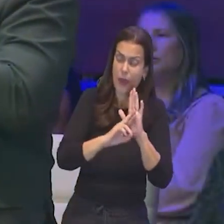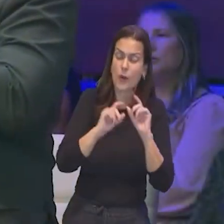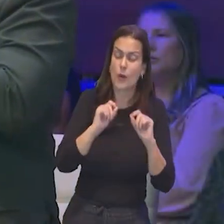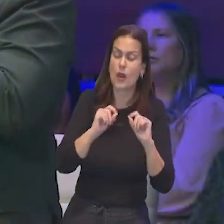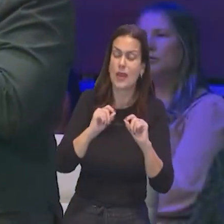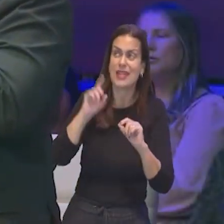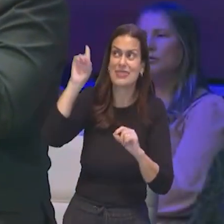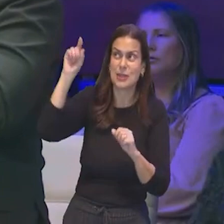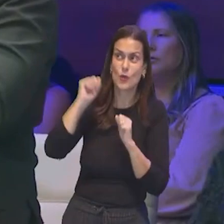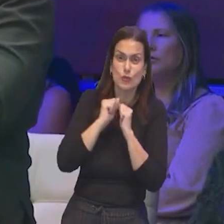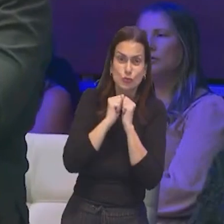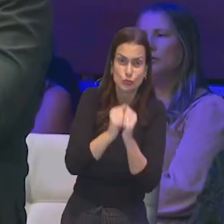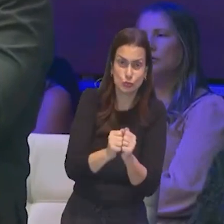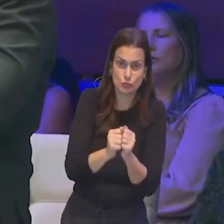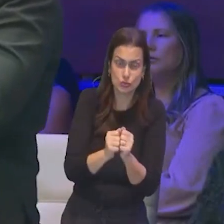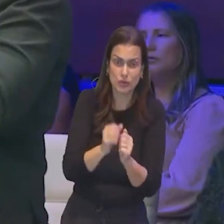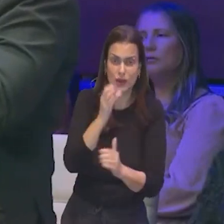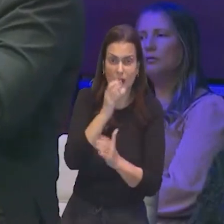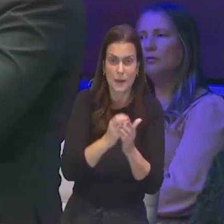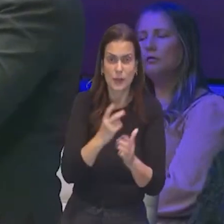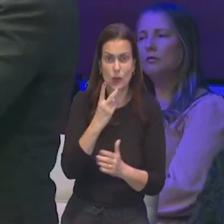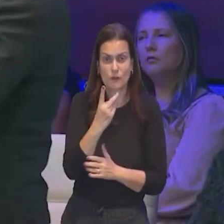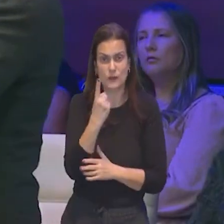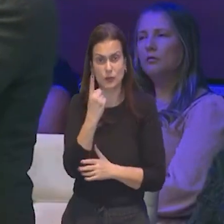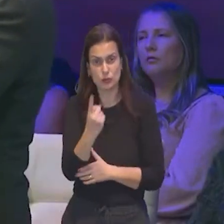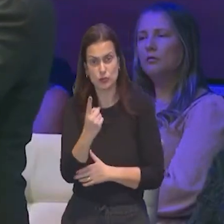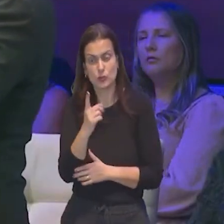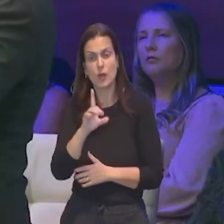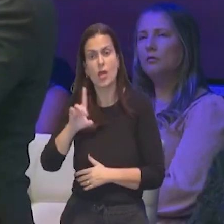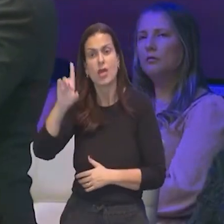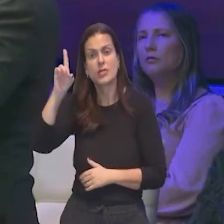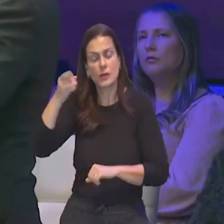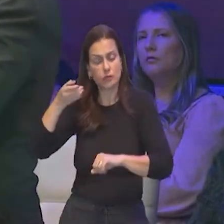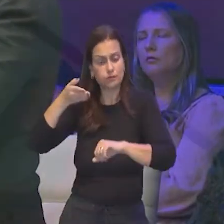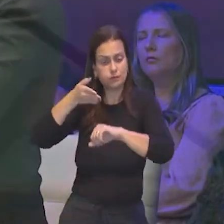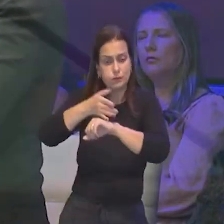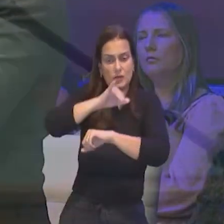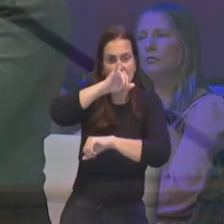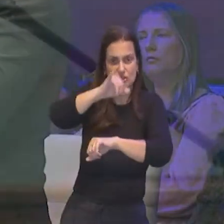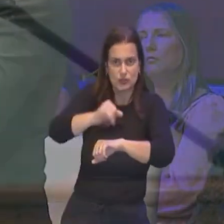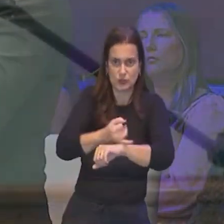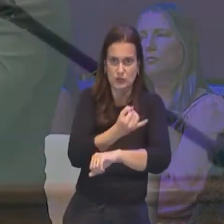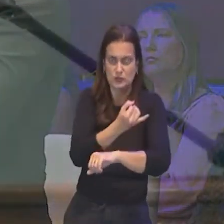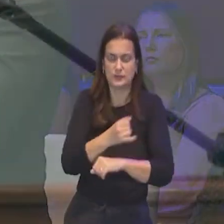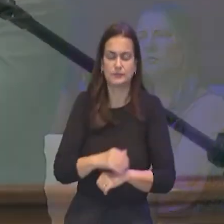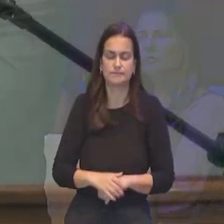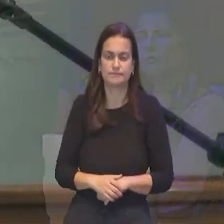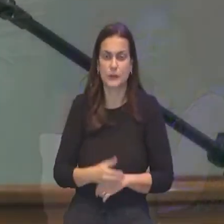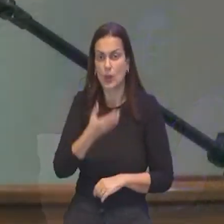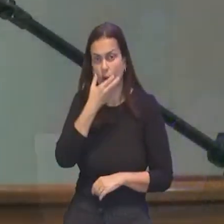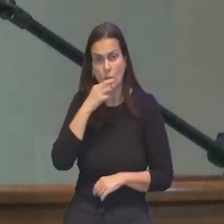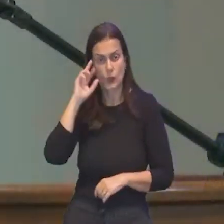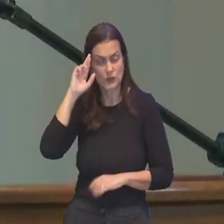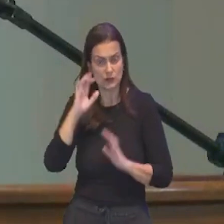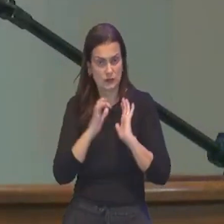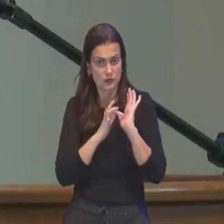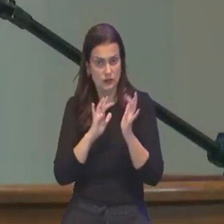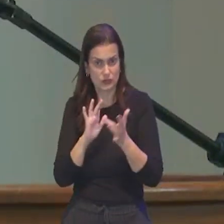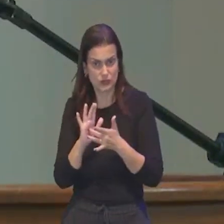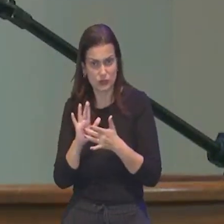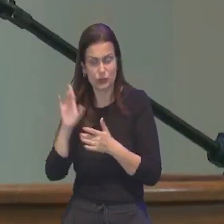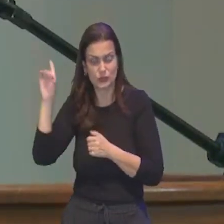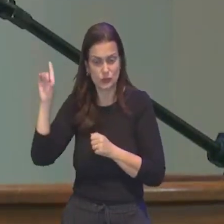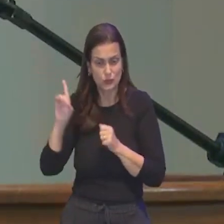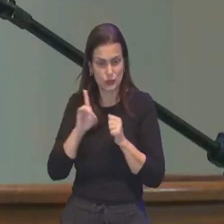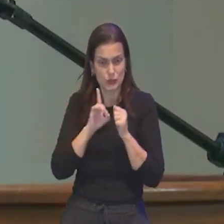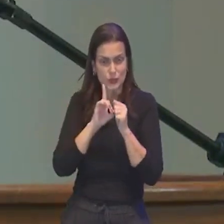capítulo 21 de Mateus, o próprio Deus entra em Jerusalém. O Senhor Jesus é a